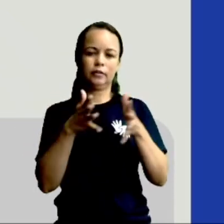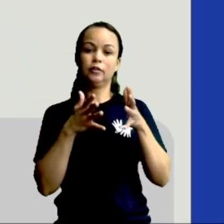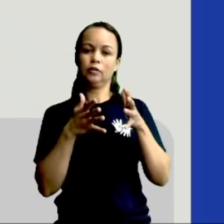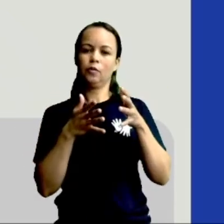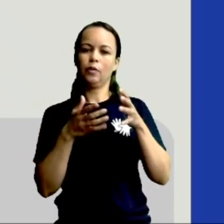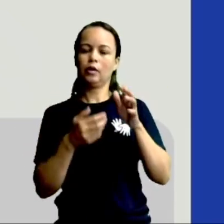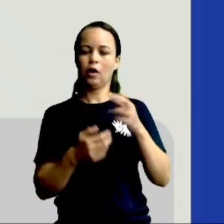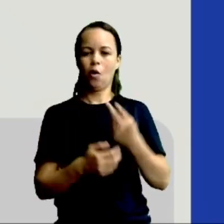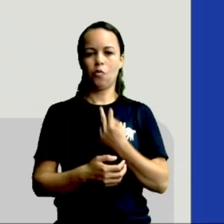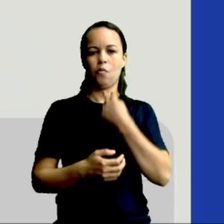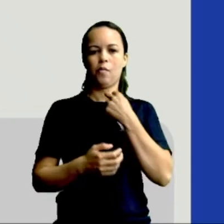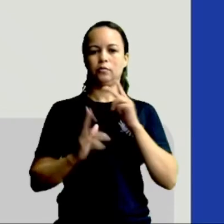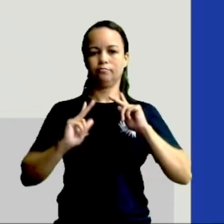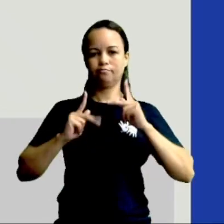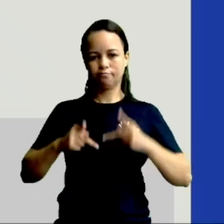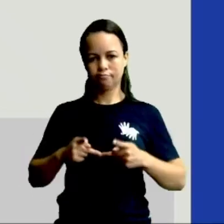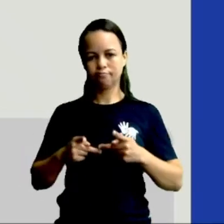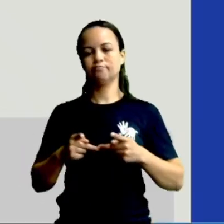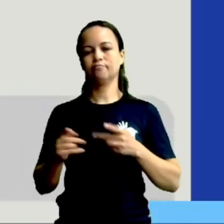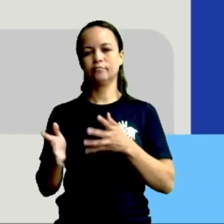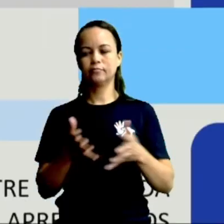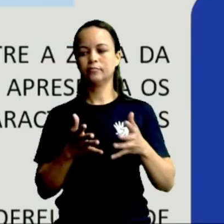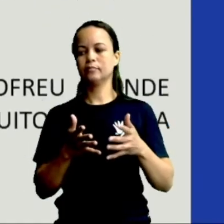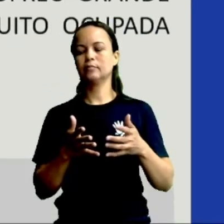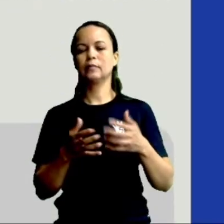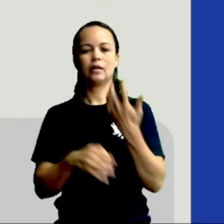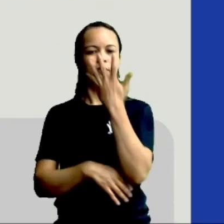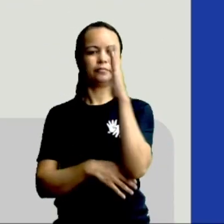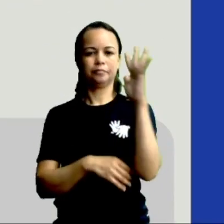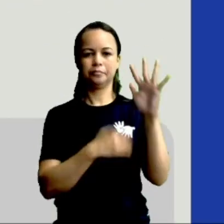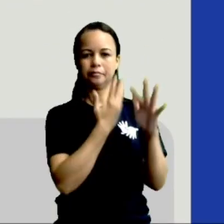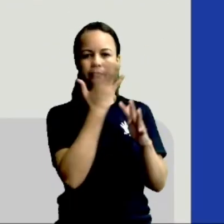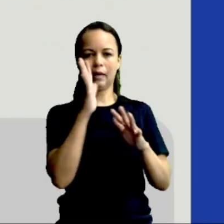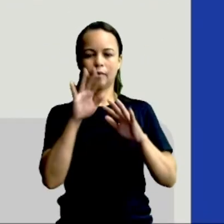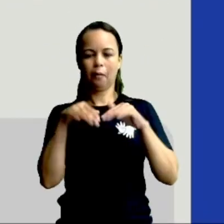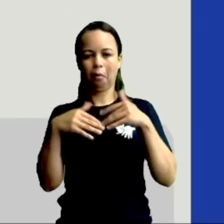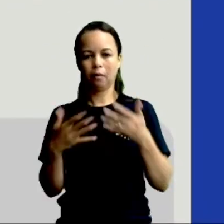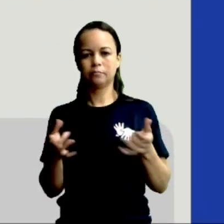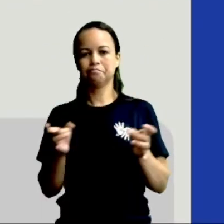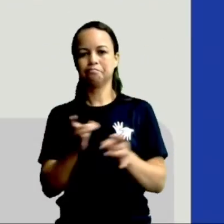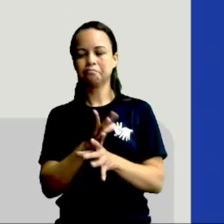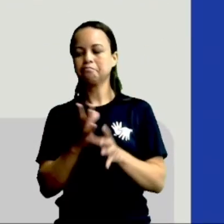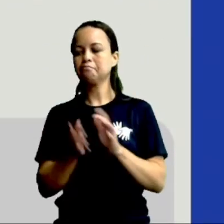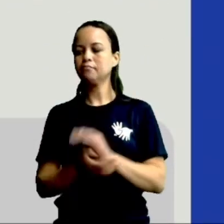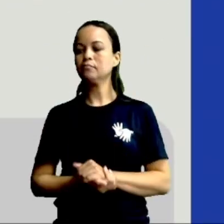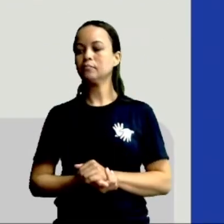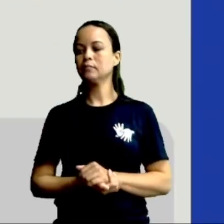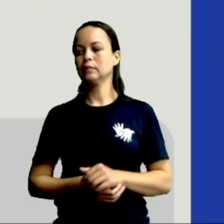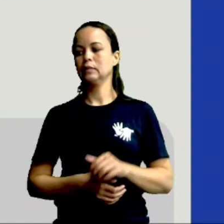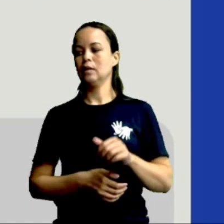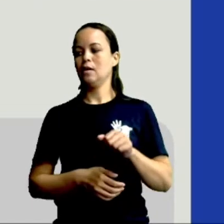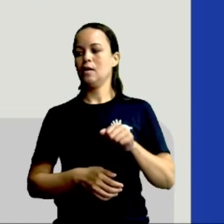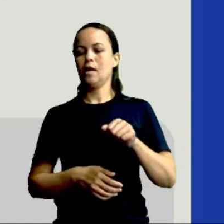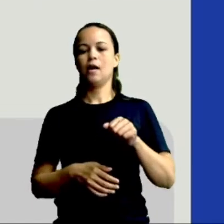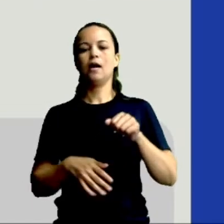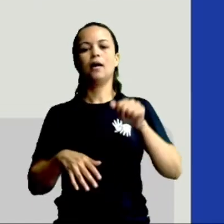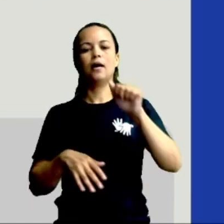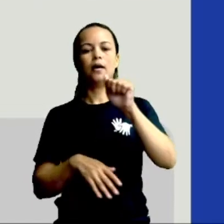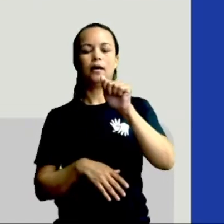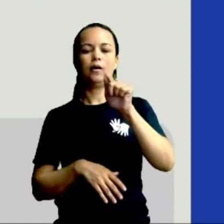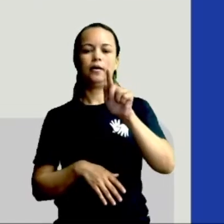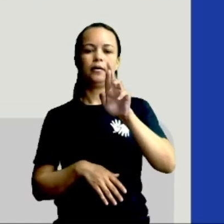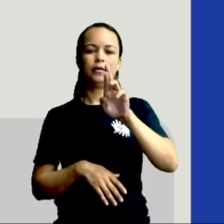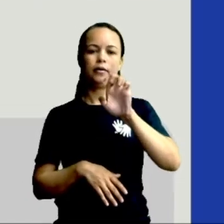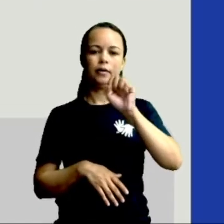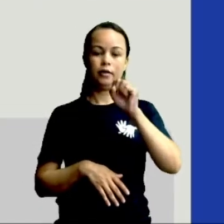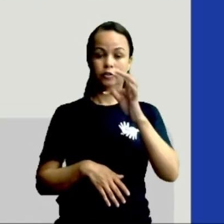a ocupação humana, perdemos a Mata Atlântica. A agreste é a área intermediária entre a zona